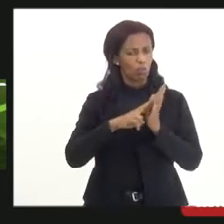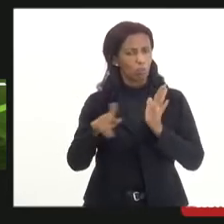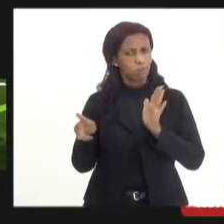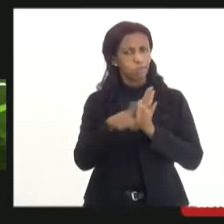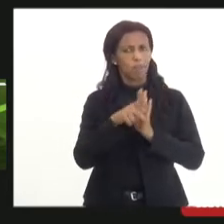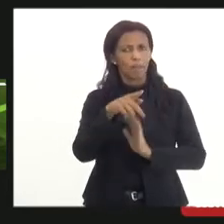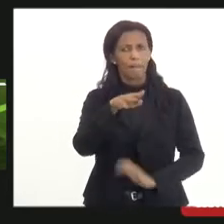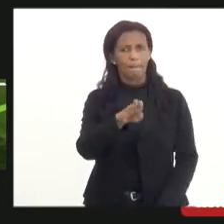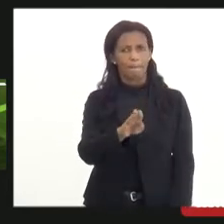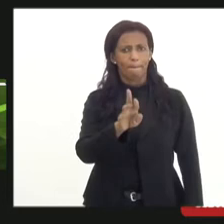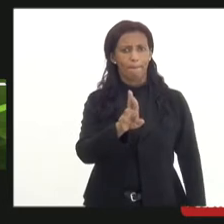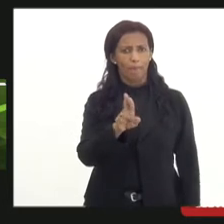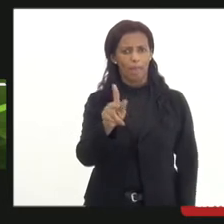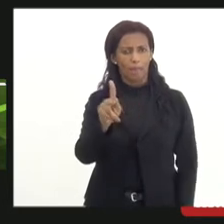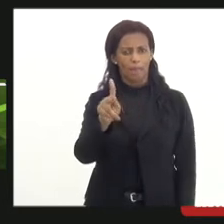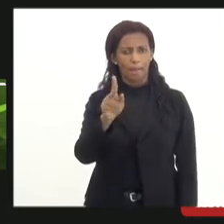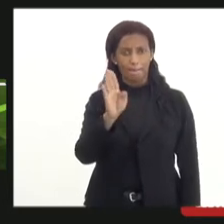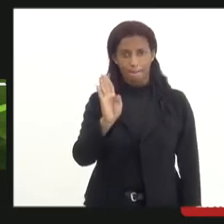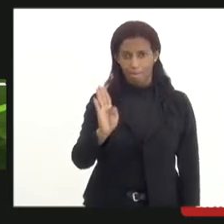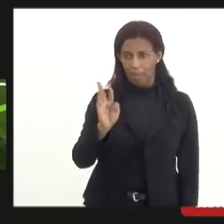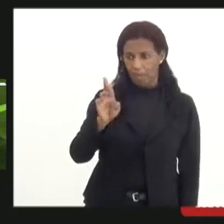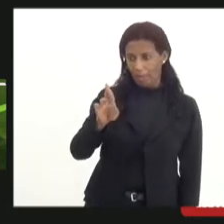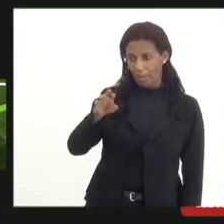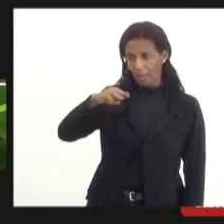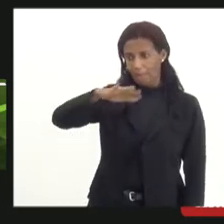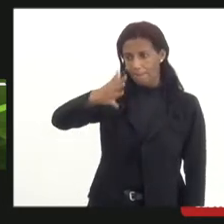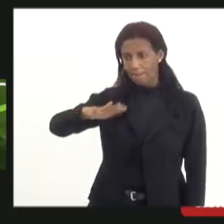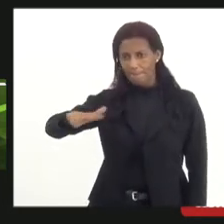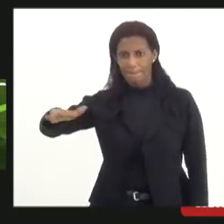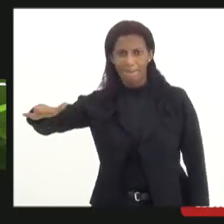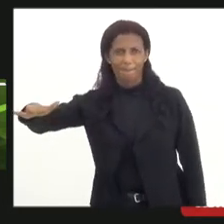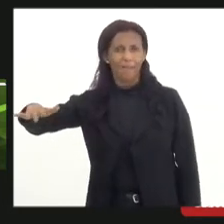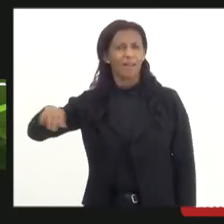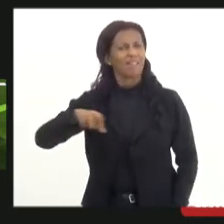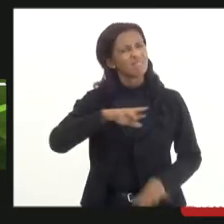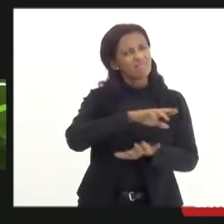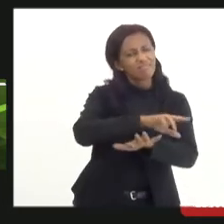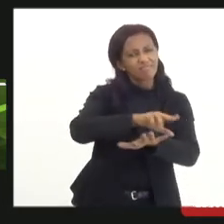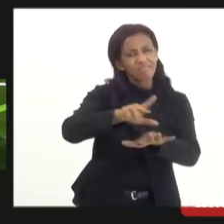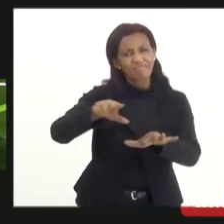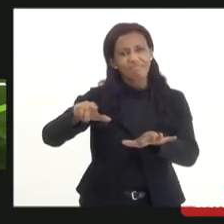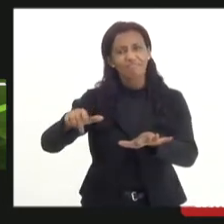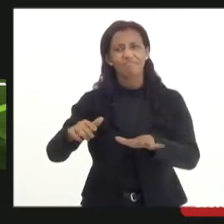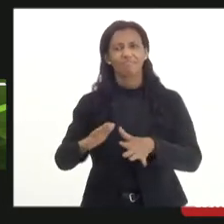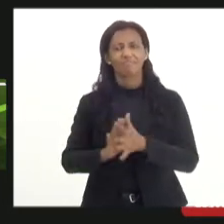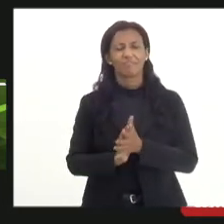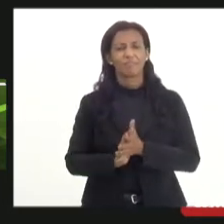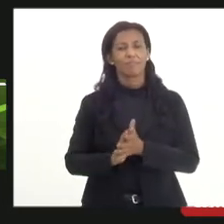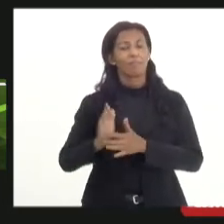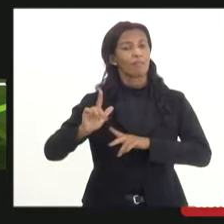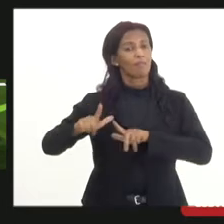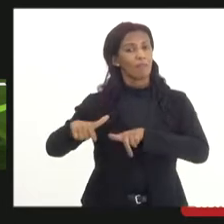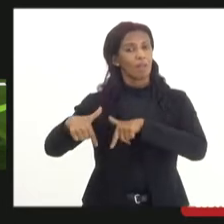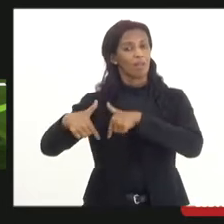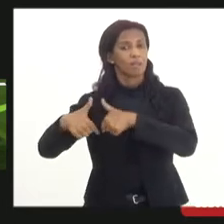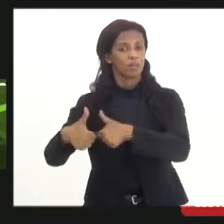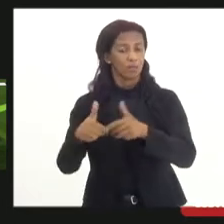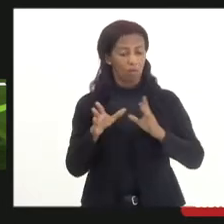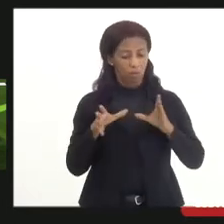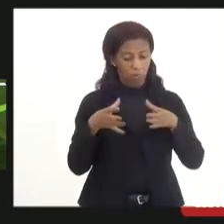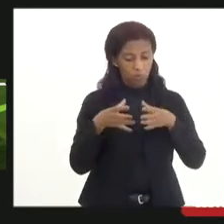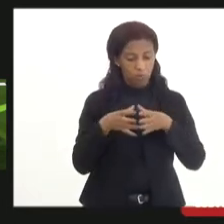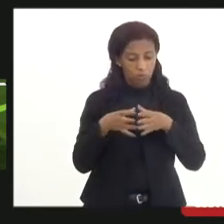da BR do Mar, né? Enfim, são várias, né, as ações que a